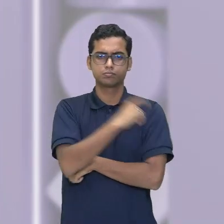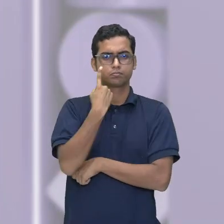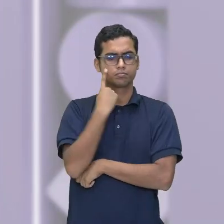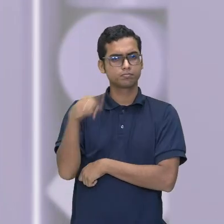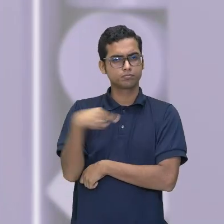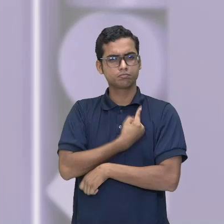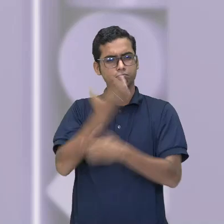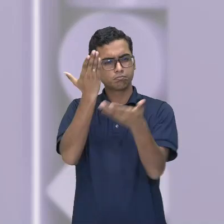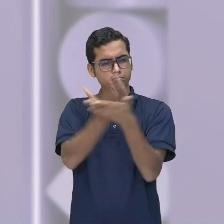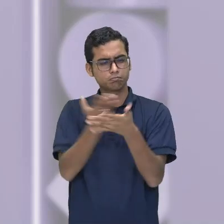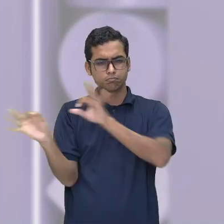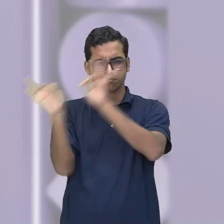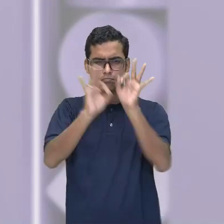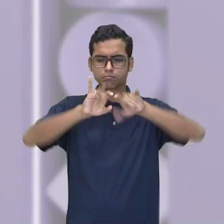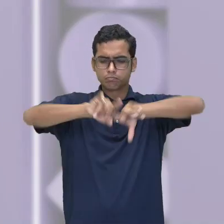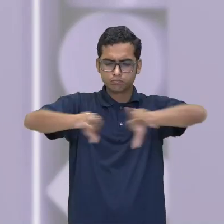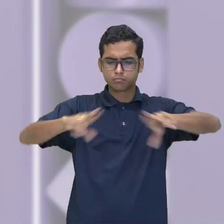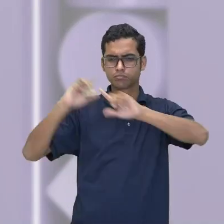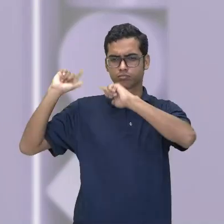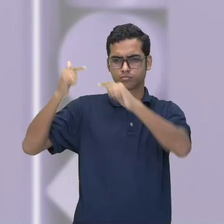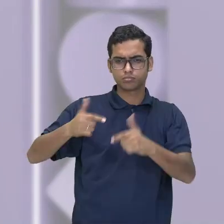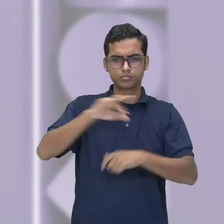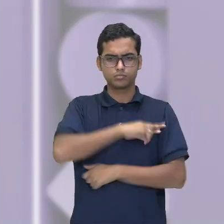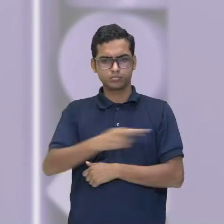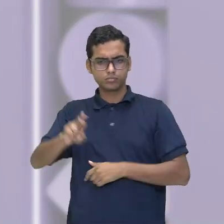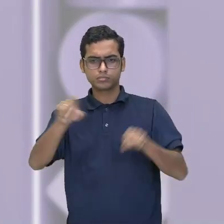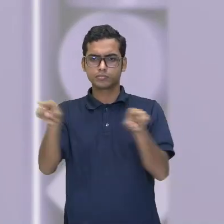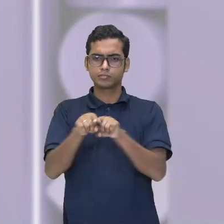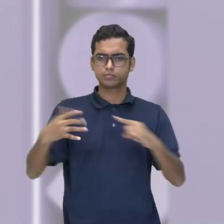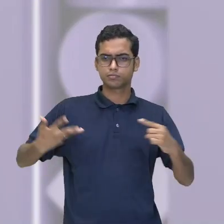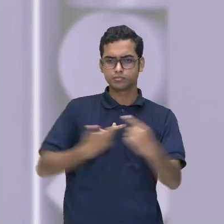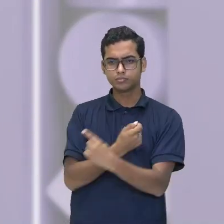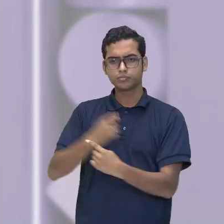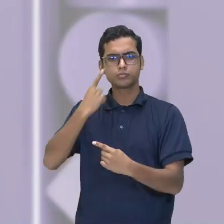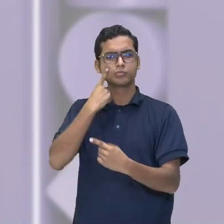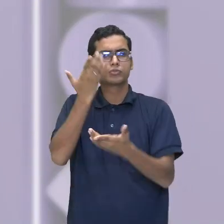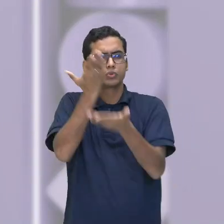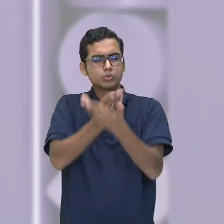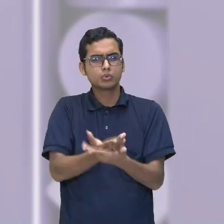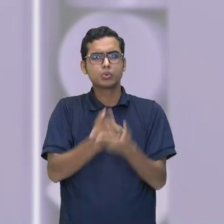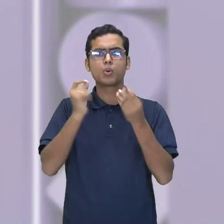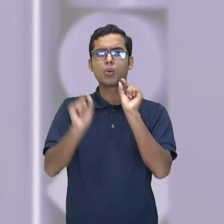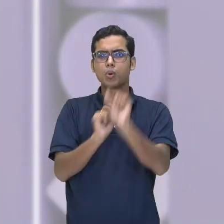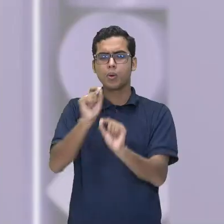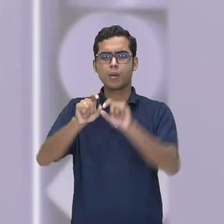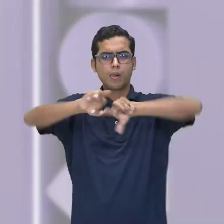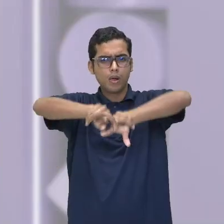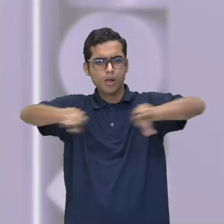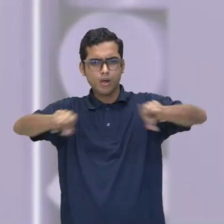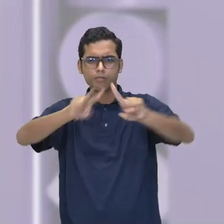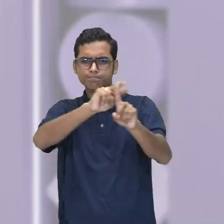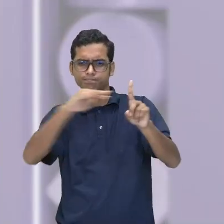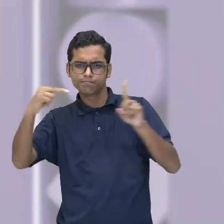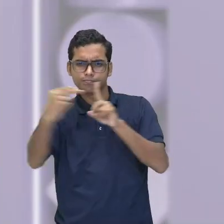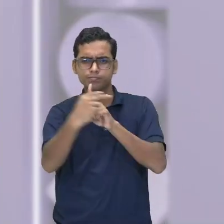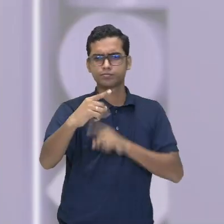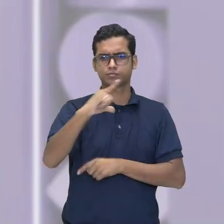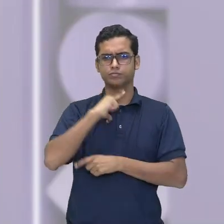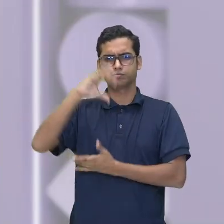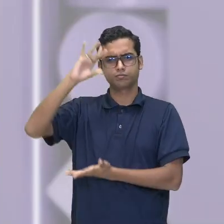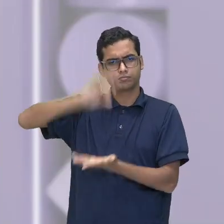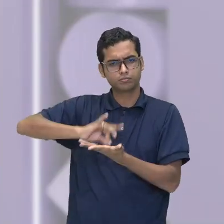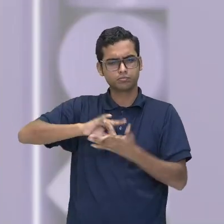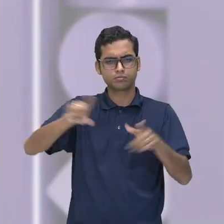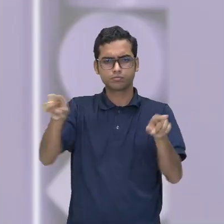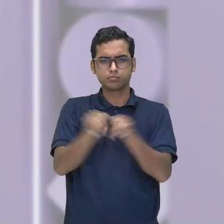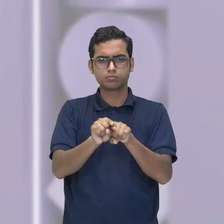as diversas tradições religiosas com os diversos valores e vimos com quanto que é rico essa diversidade de olhares. E quanto que isso, de certa